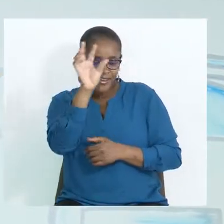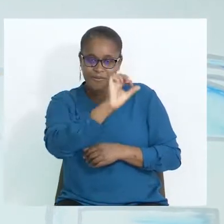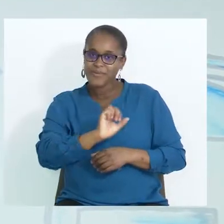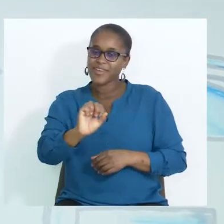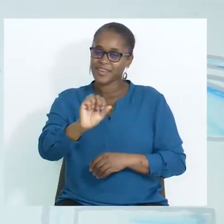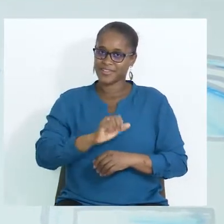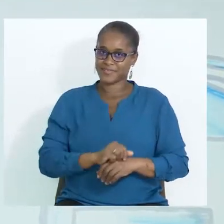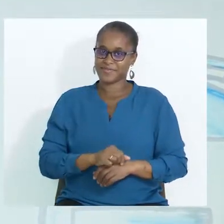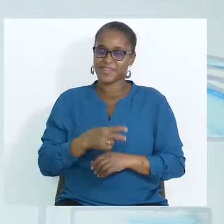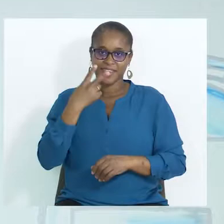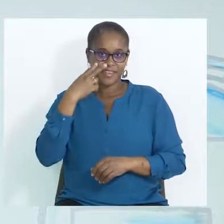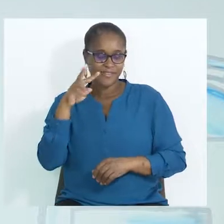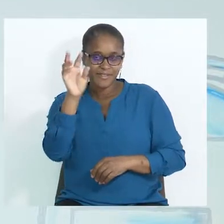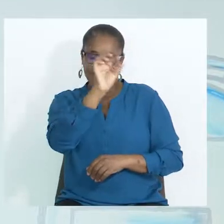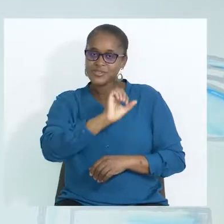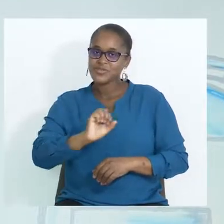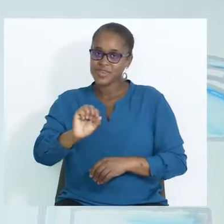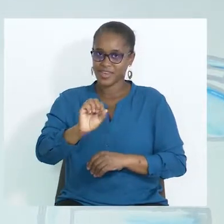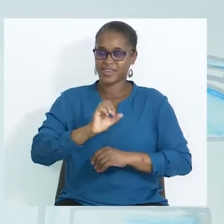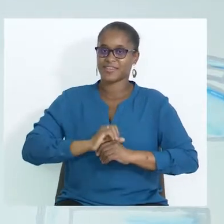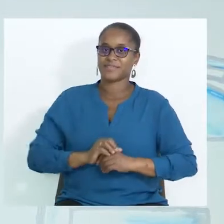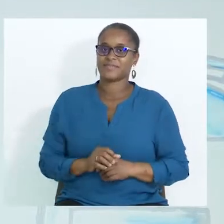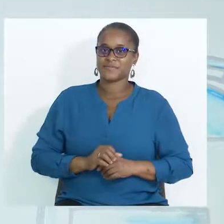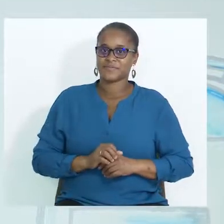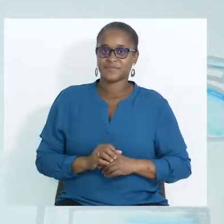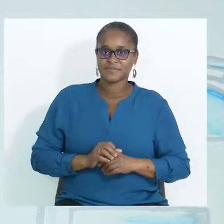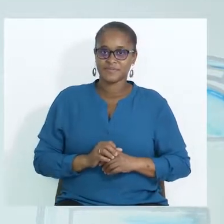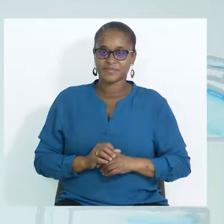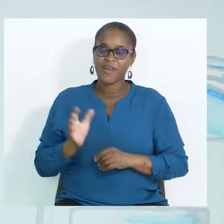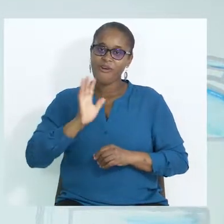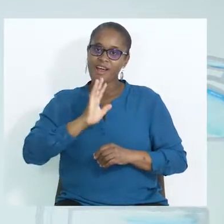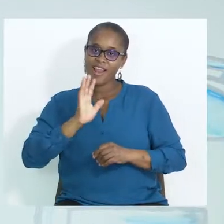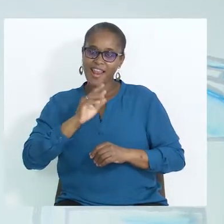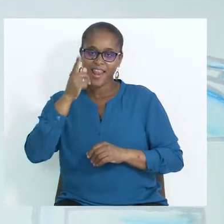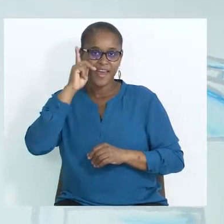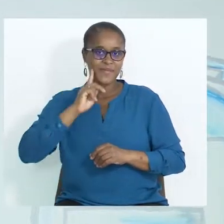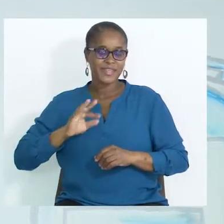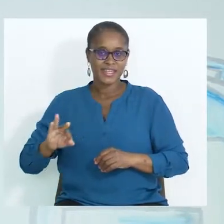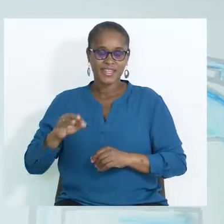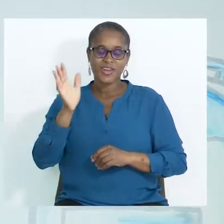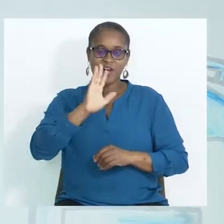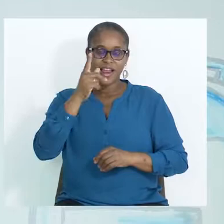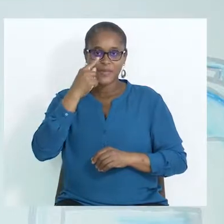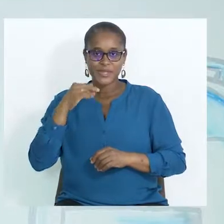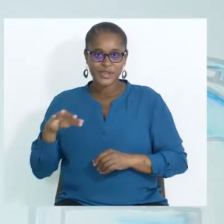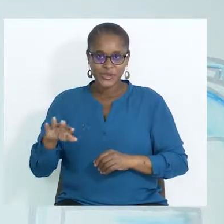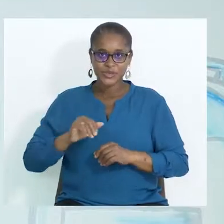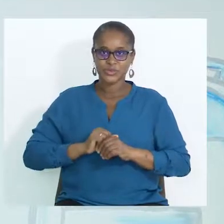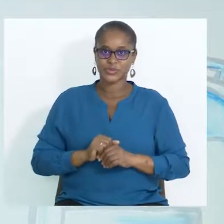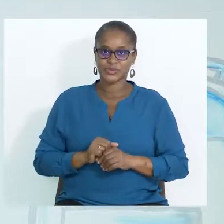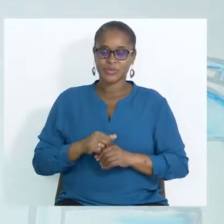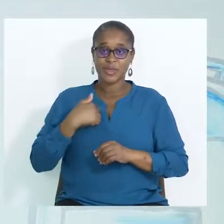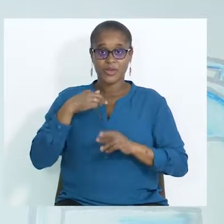Eu vos ver em vos ver Olá meninas Olá